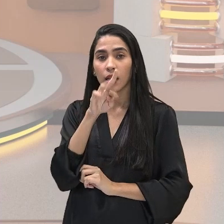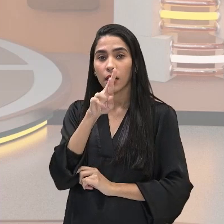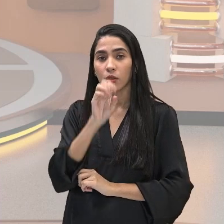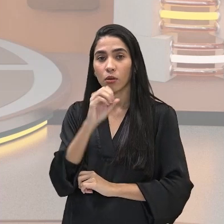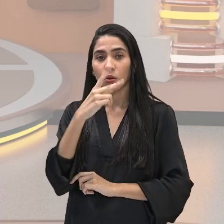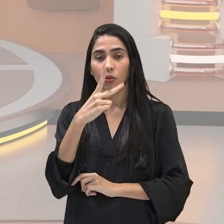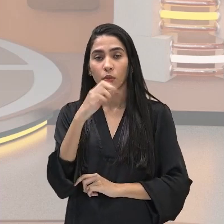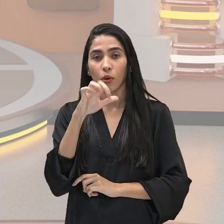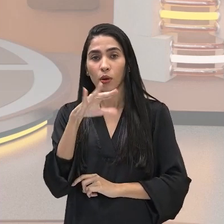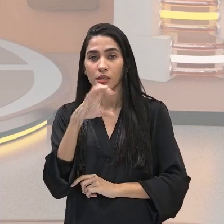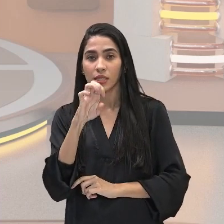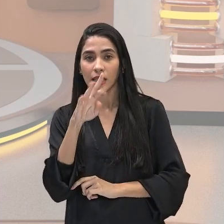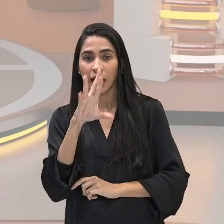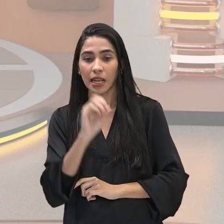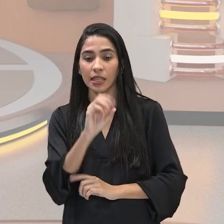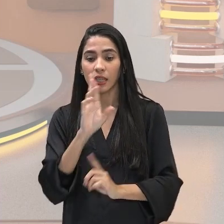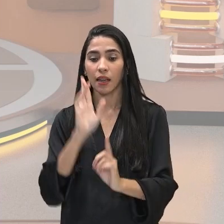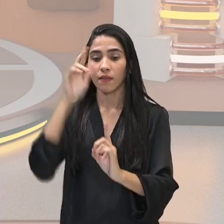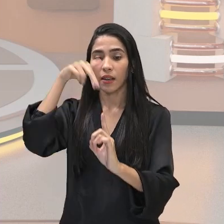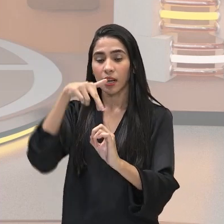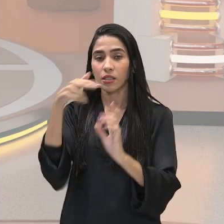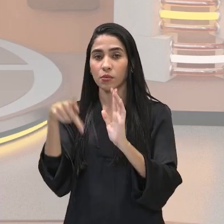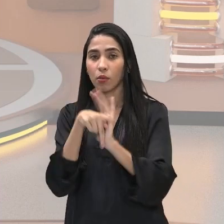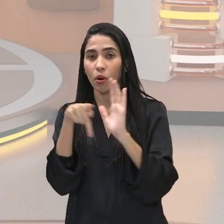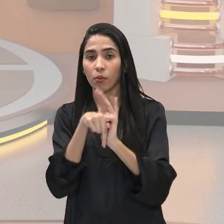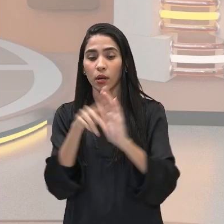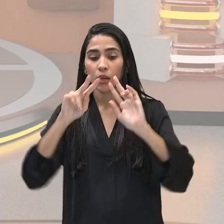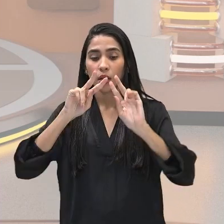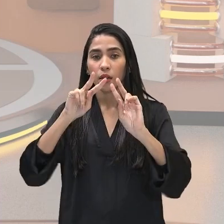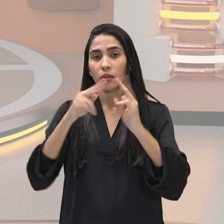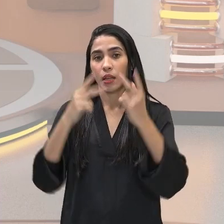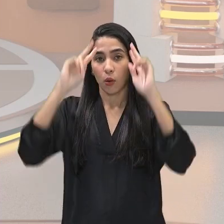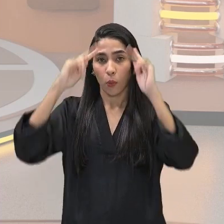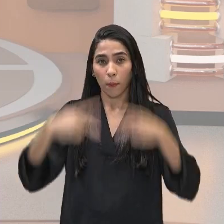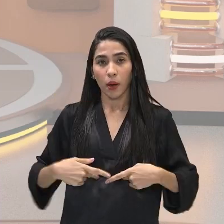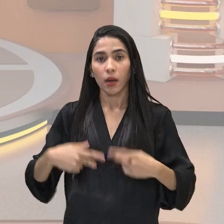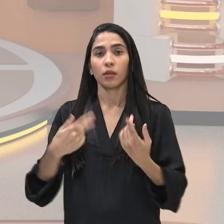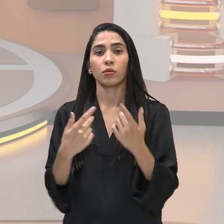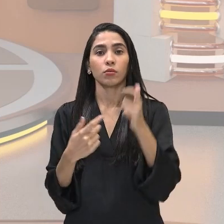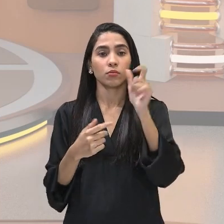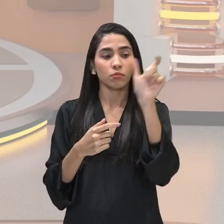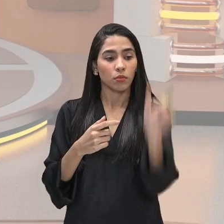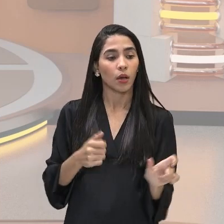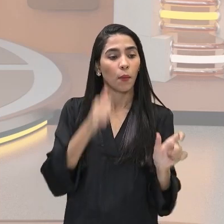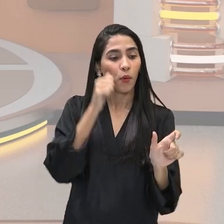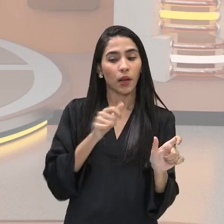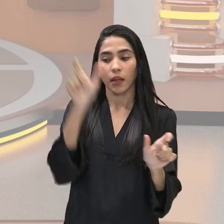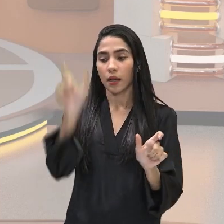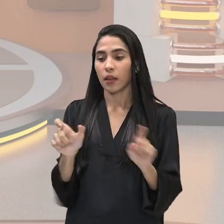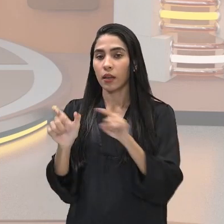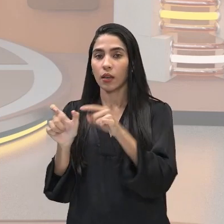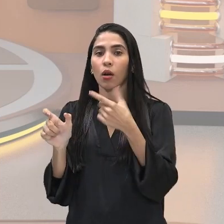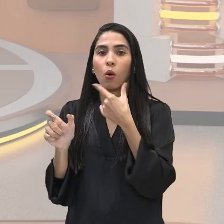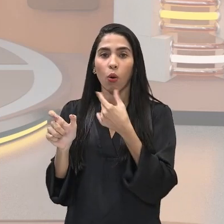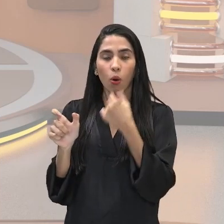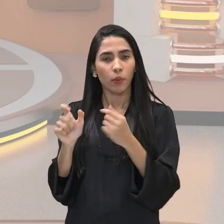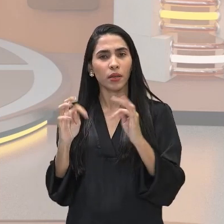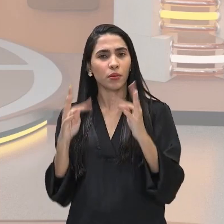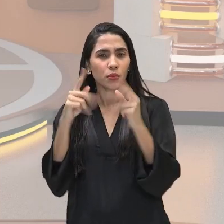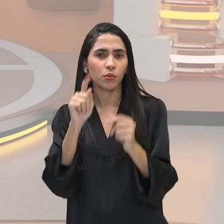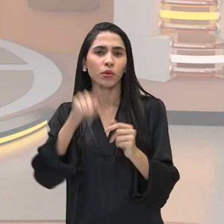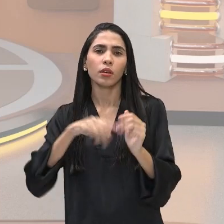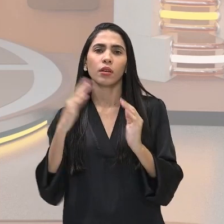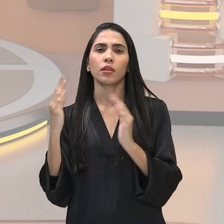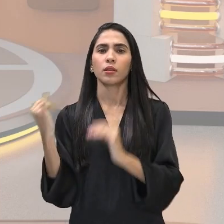então situada na figura da humanidade, do homem, da mulher, então tudo isso daí foi muito importante nesse